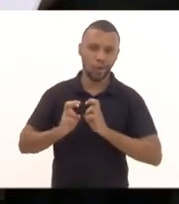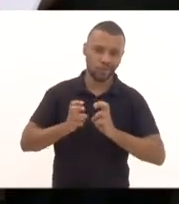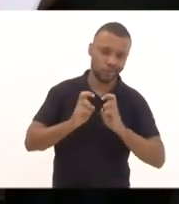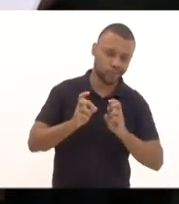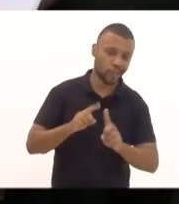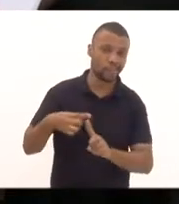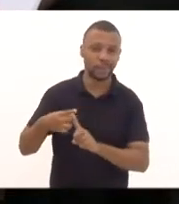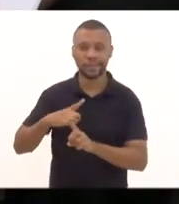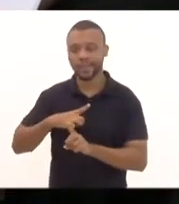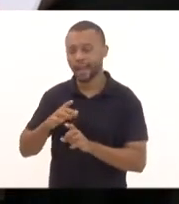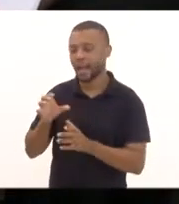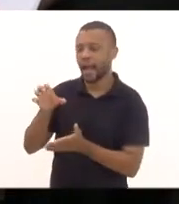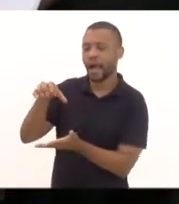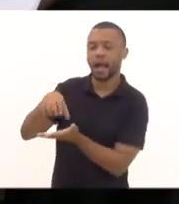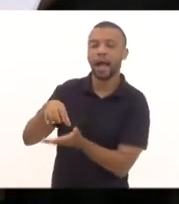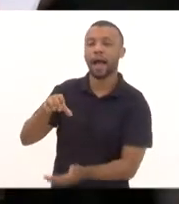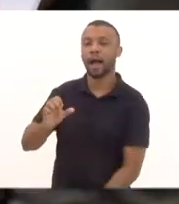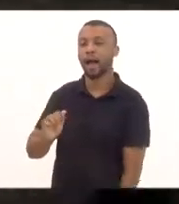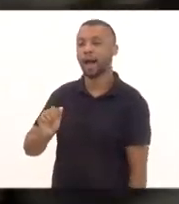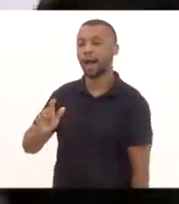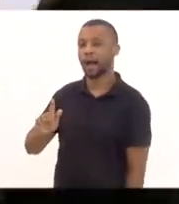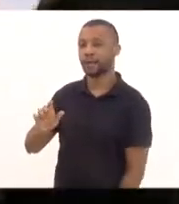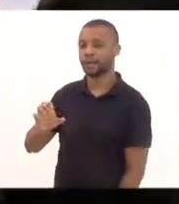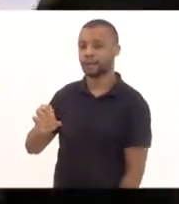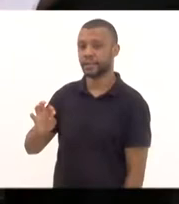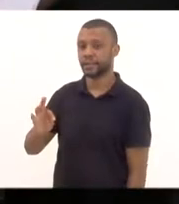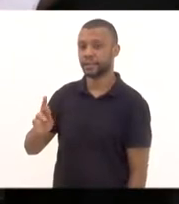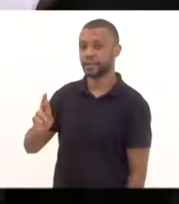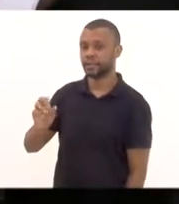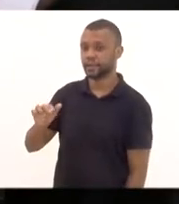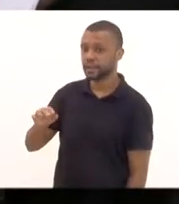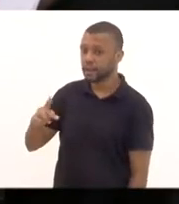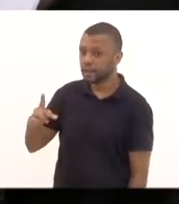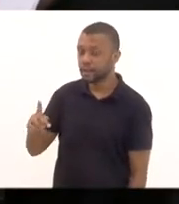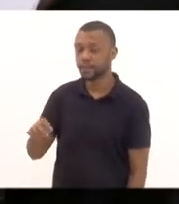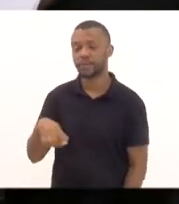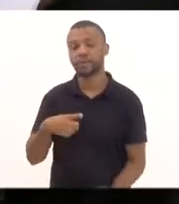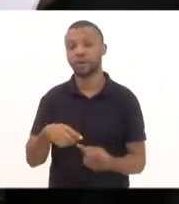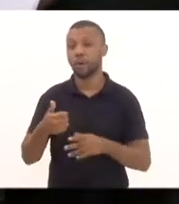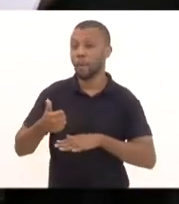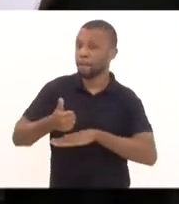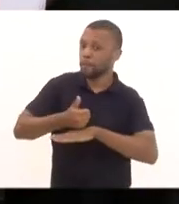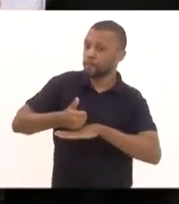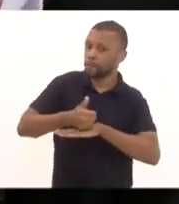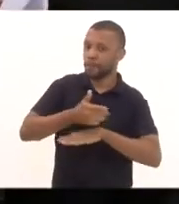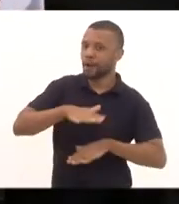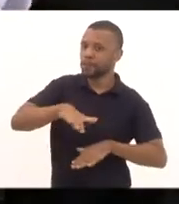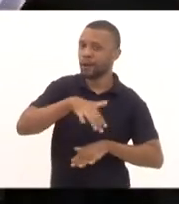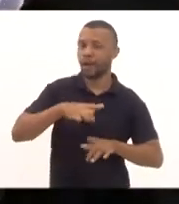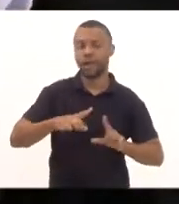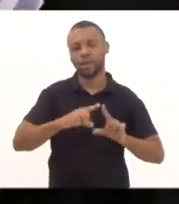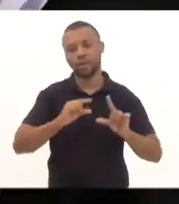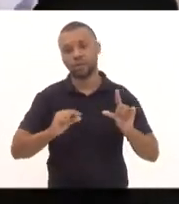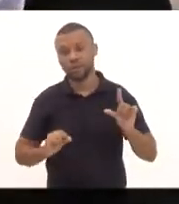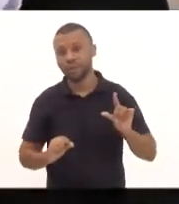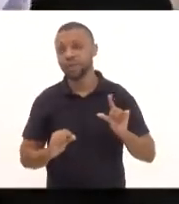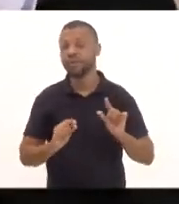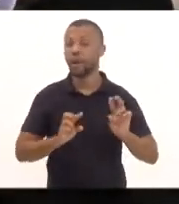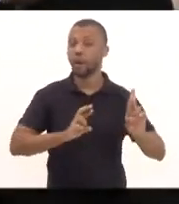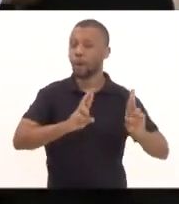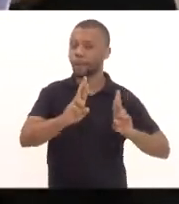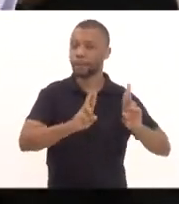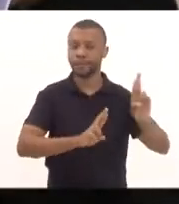transp além da do especialista em logística e os representantes da própria empresa